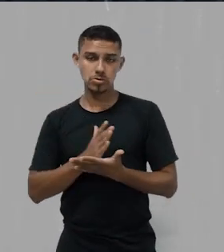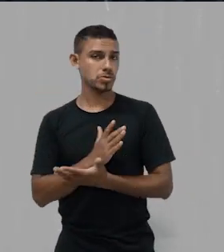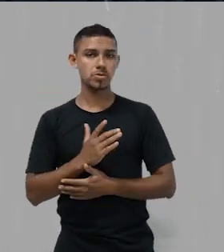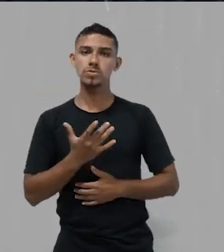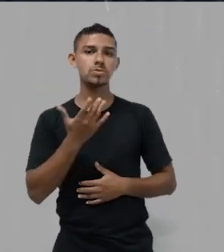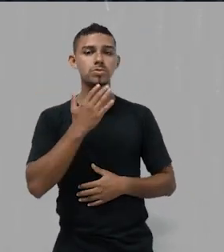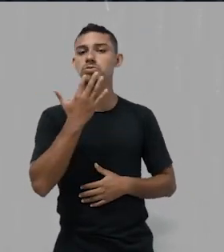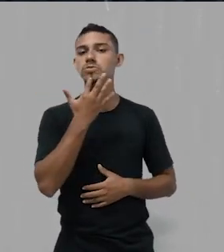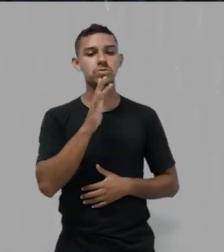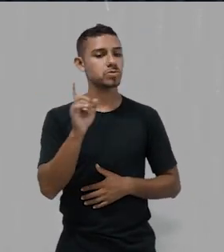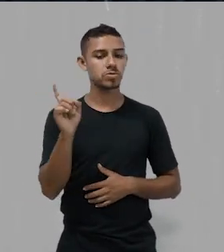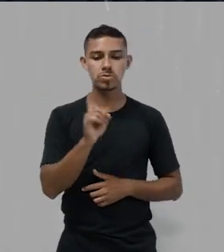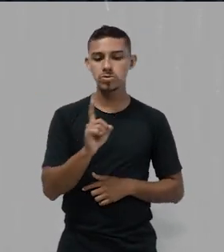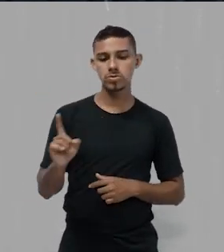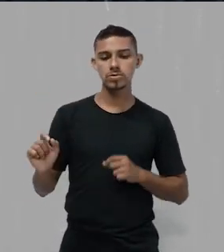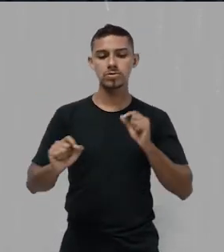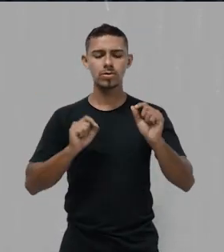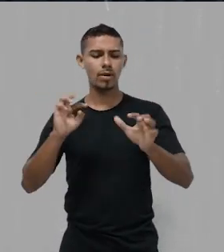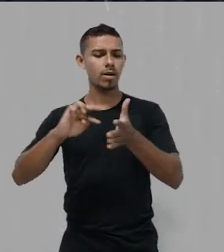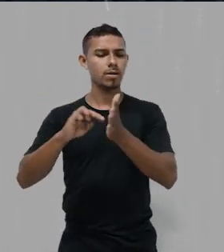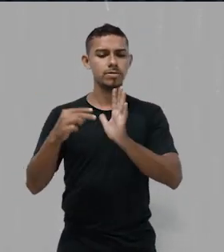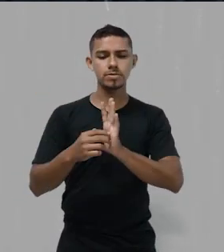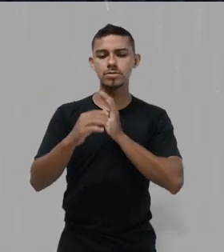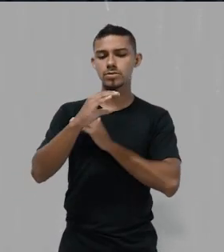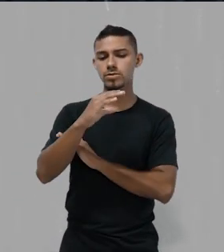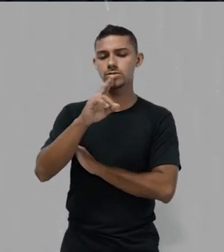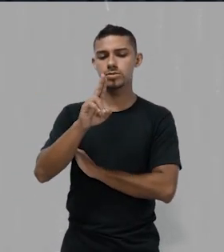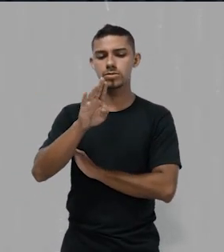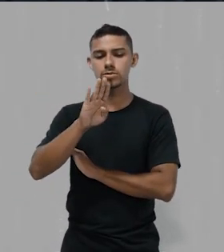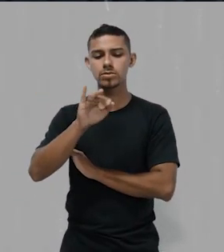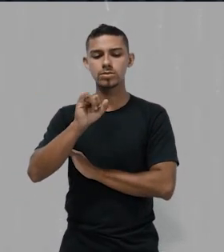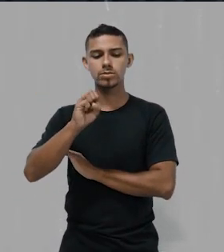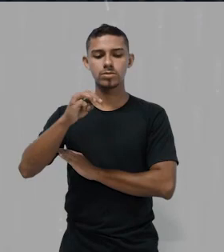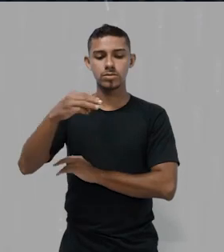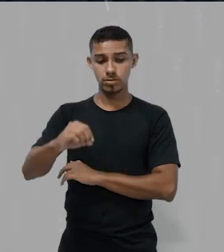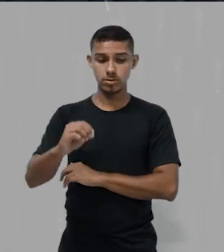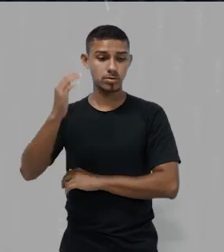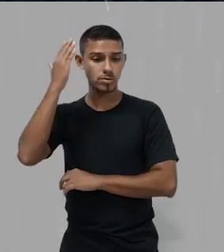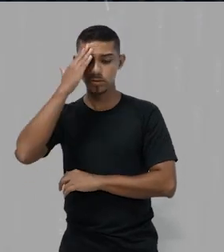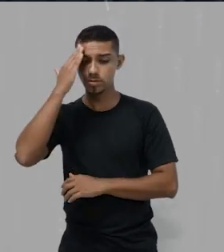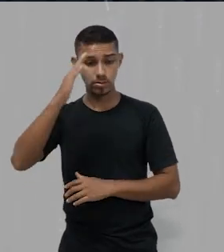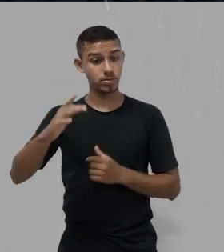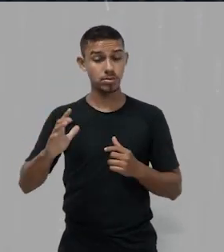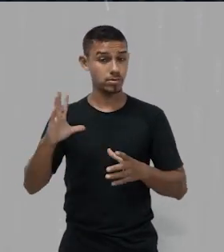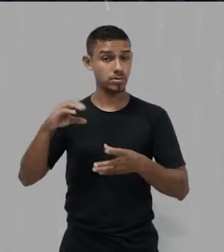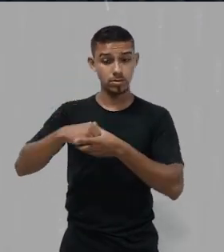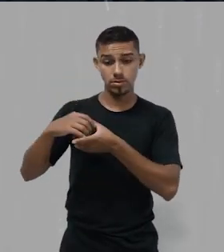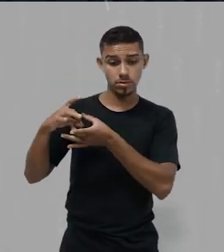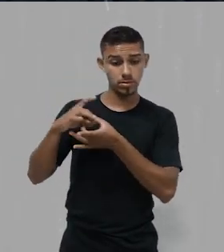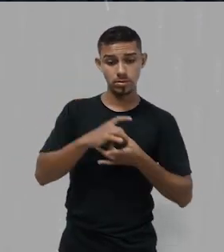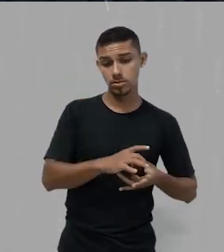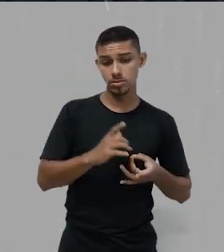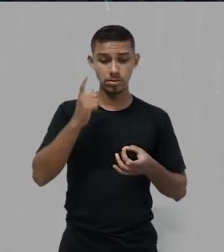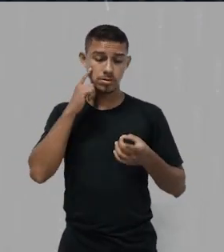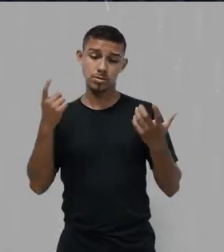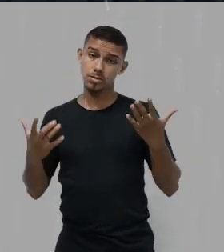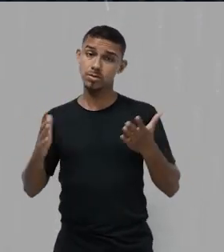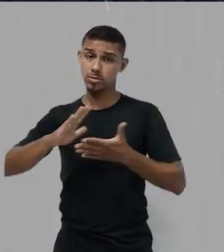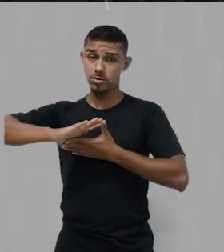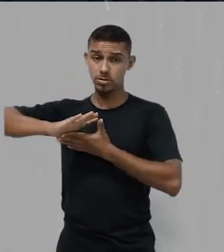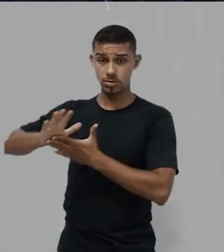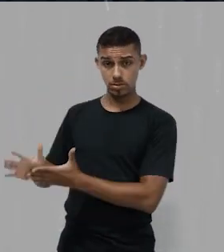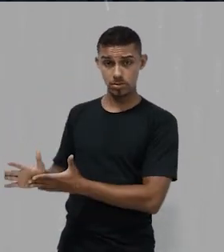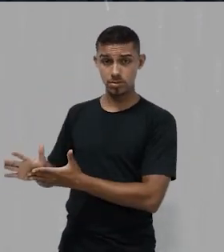cubismo, sem a noção da leitura visual, sem o contexto, e óbvio, carregado com uma série de preconceitos,